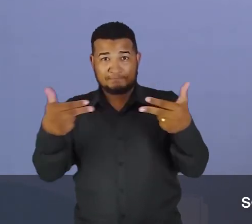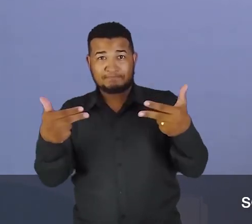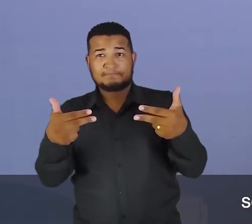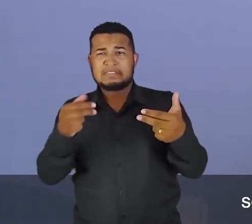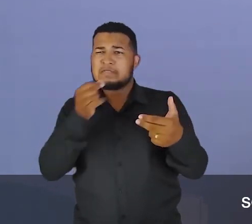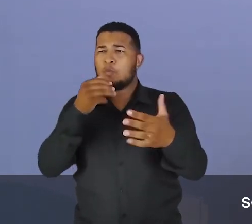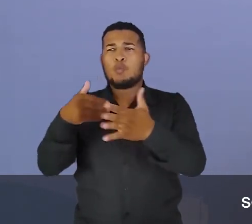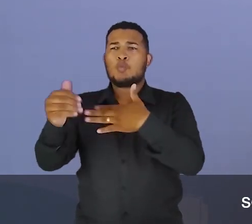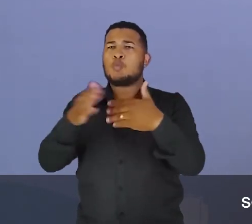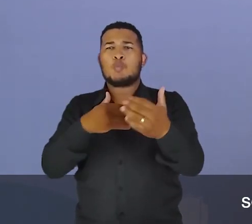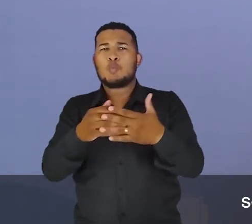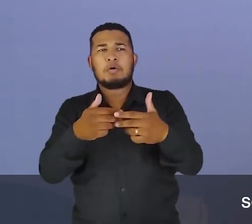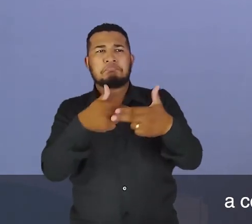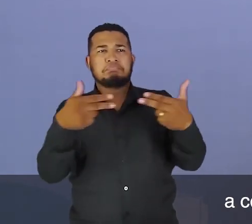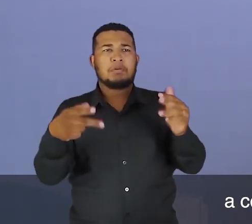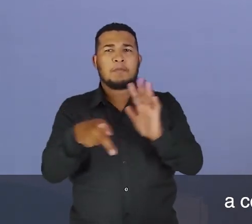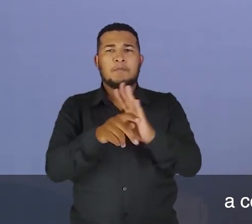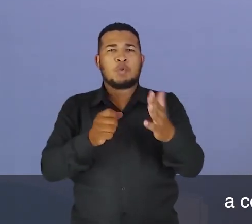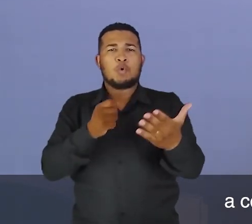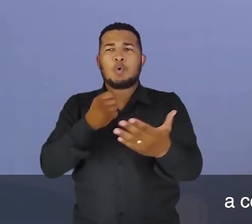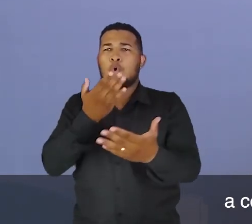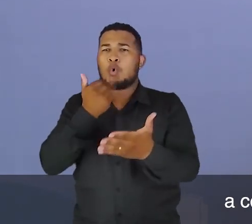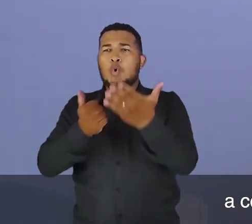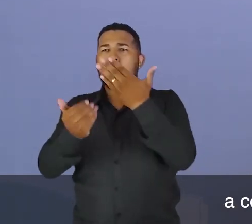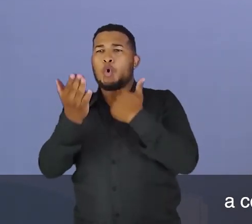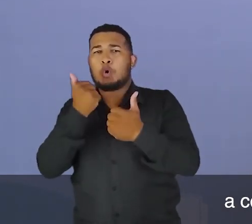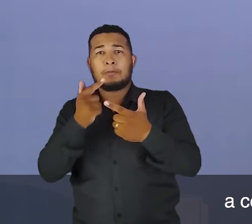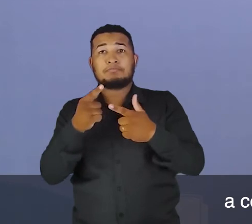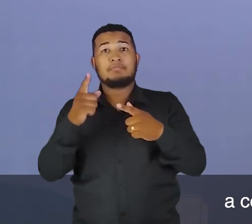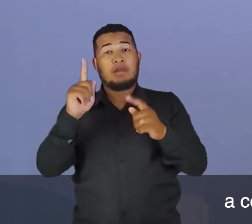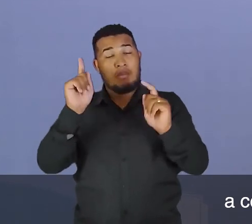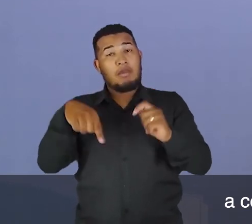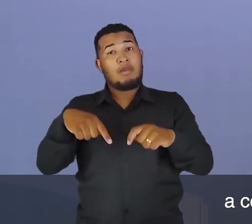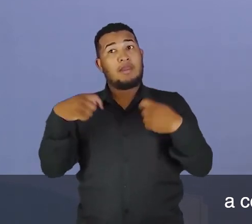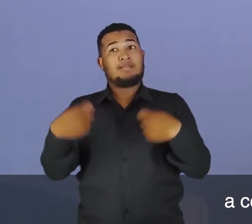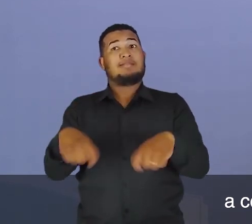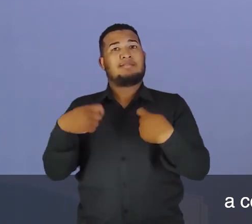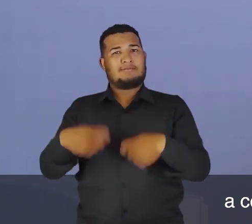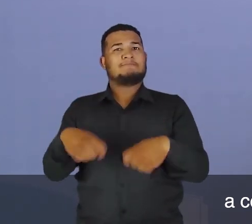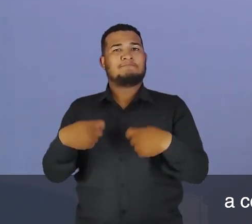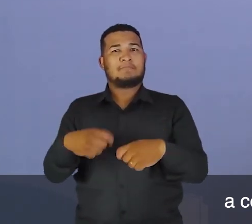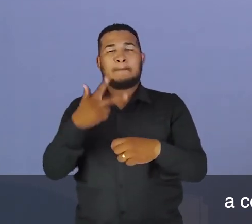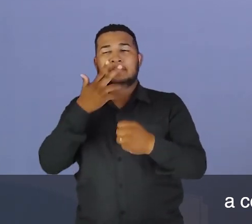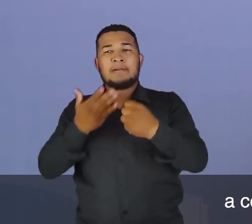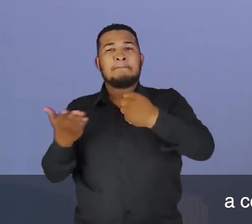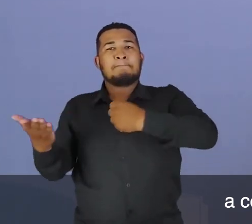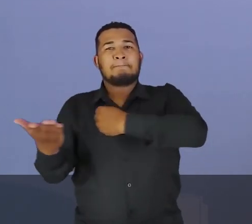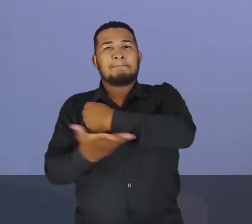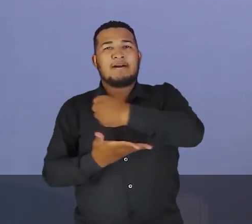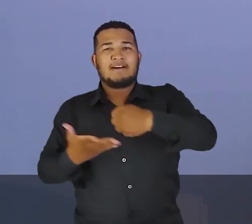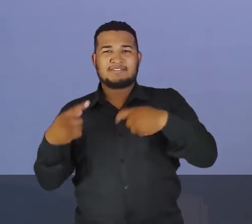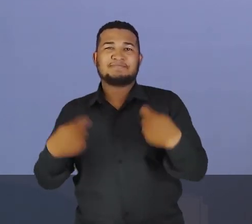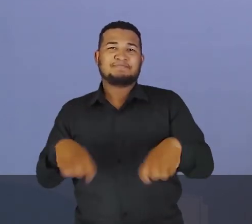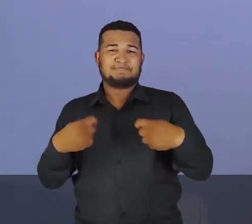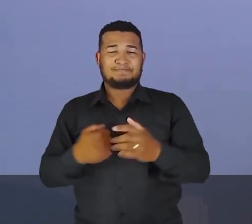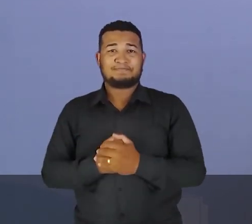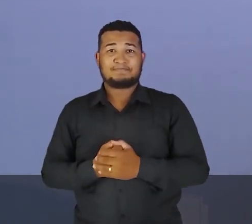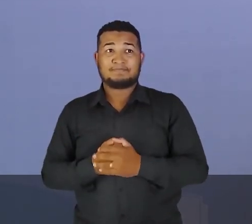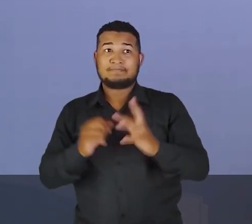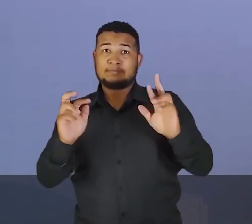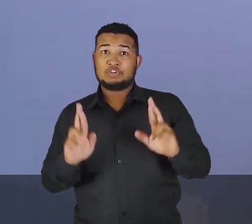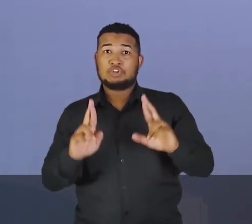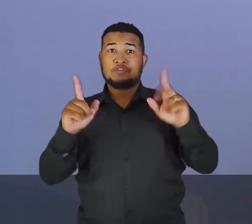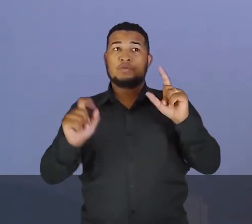seja a comida que você vai comprar, é necessário. É básico na sua vida. É